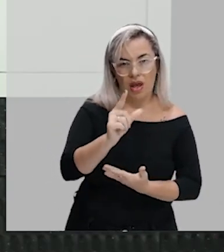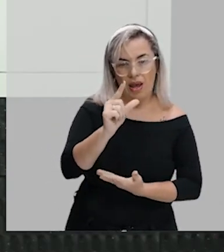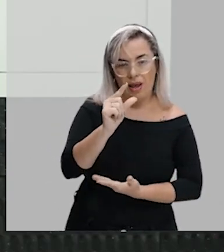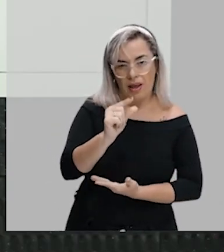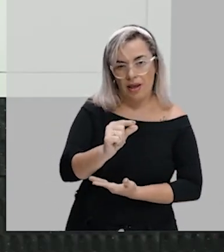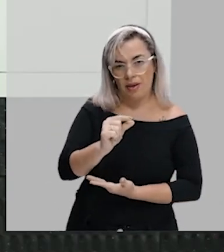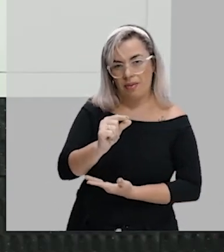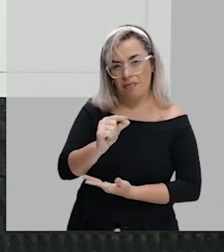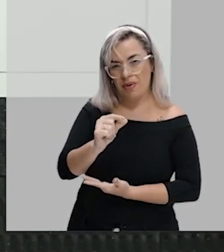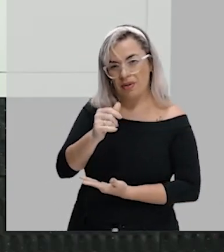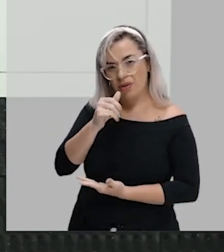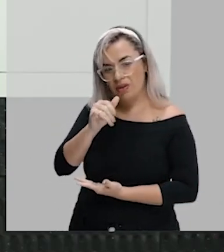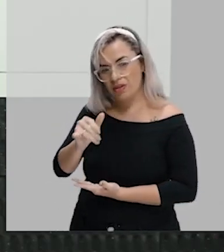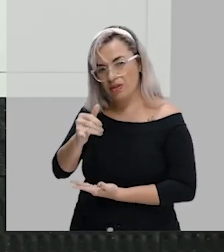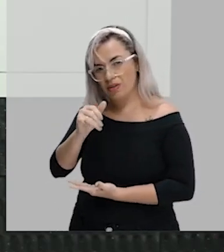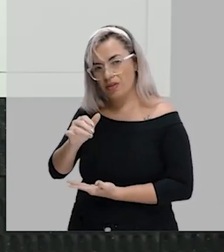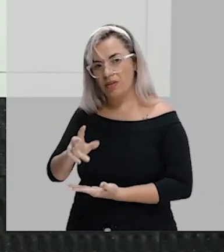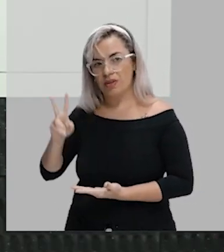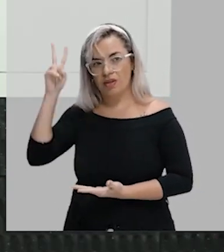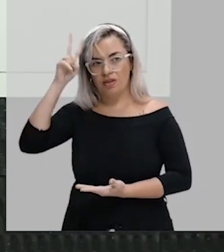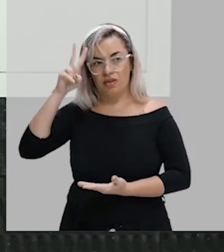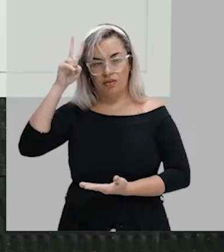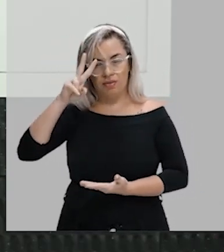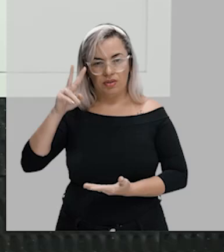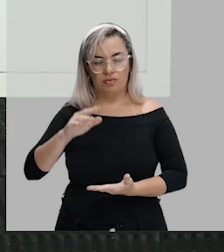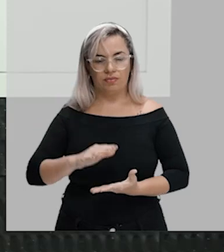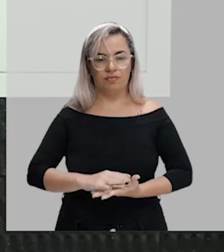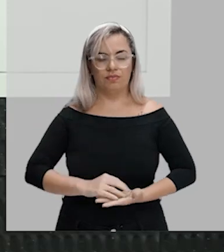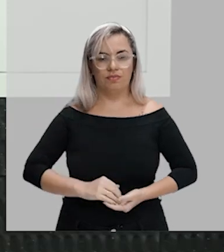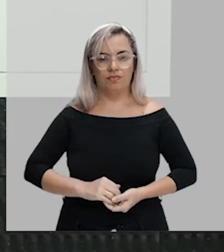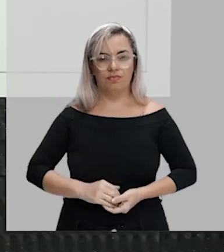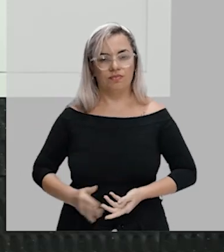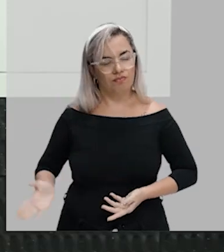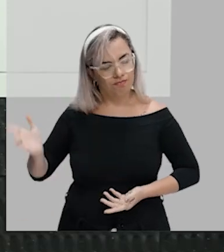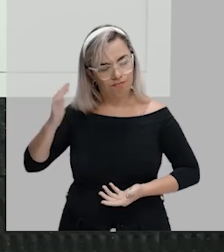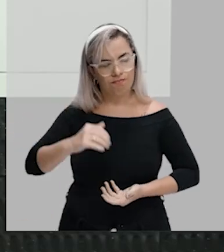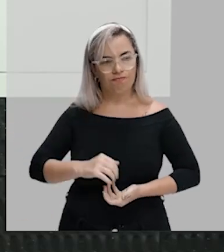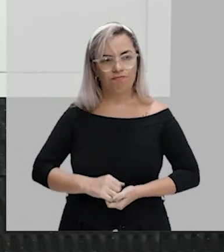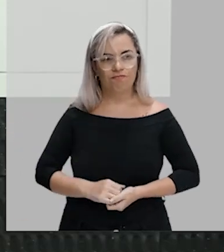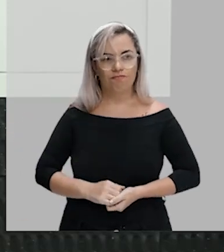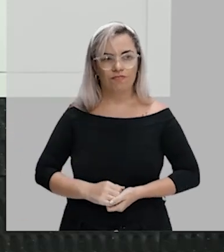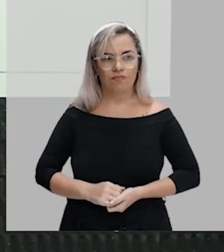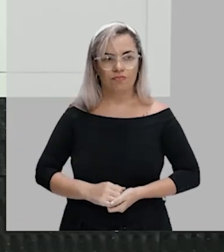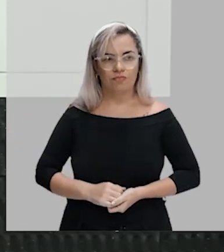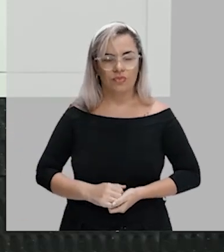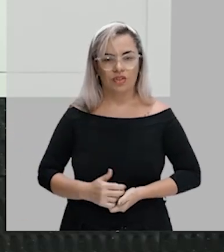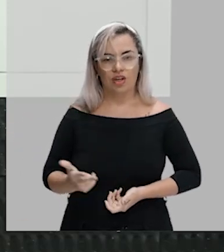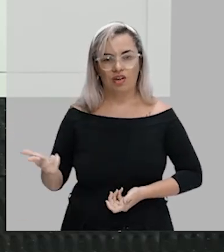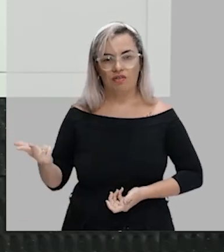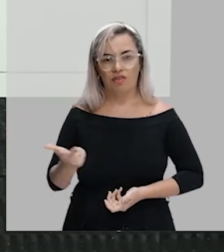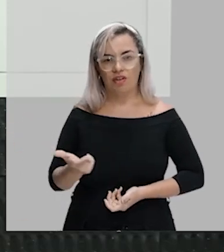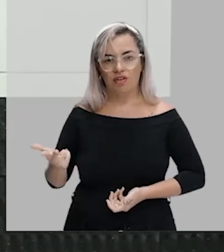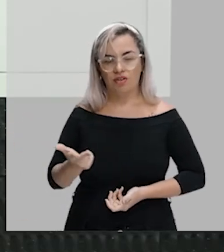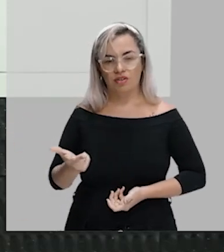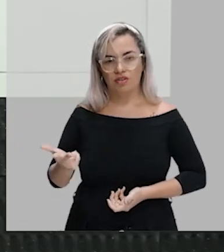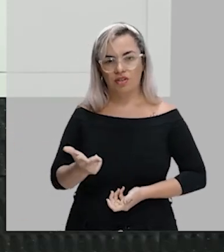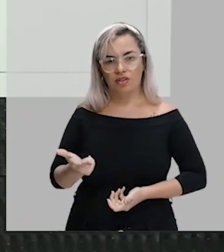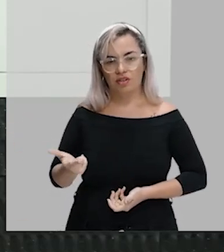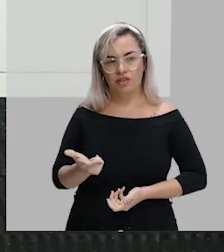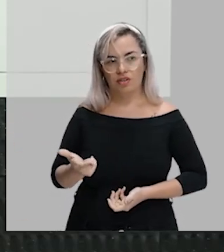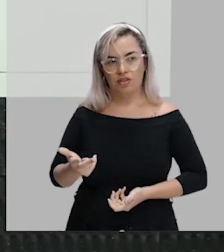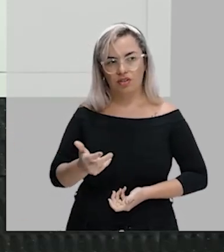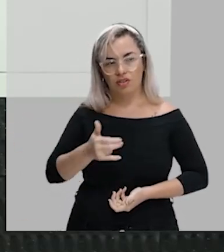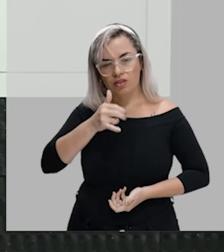menos energéticas. Lembrando o seguinte, vamos lá. Velocidade de uma onda, né,